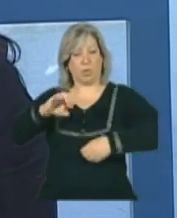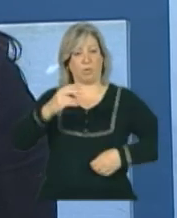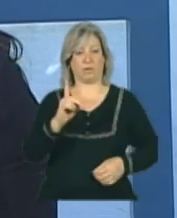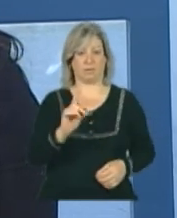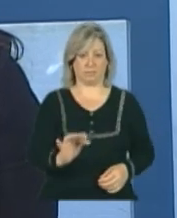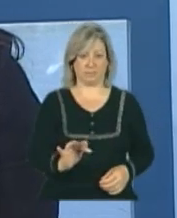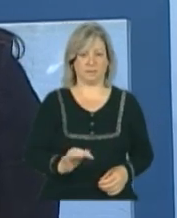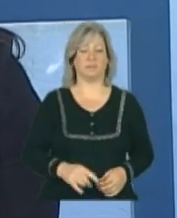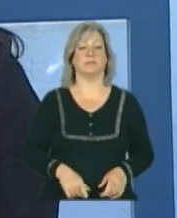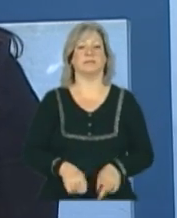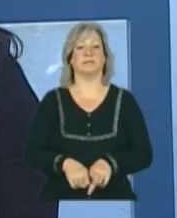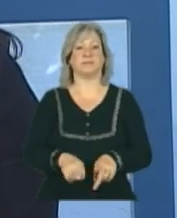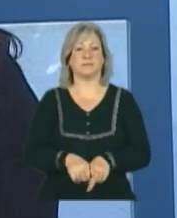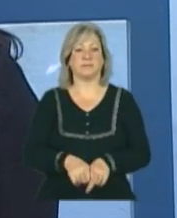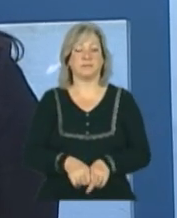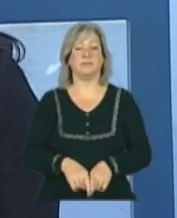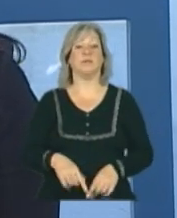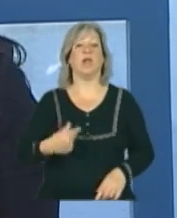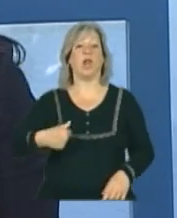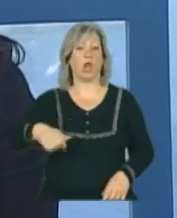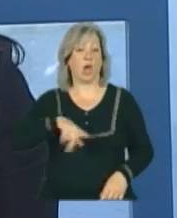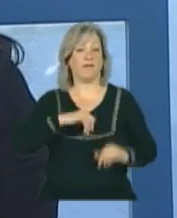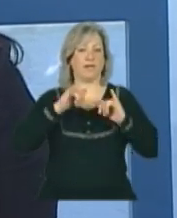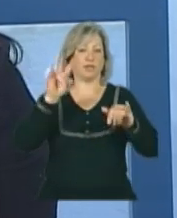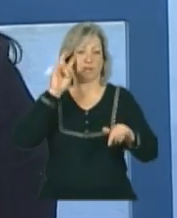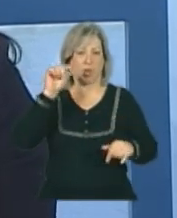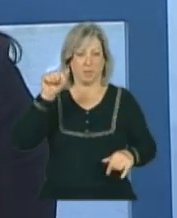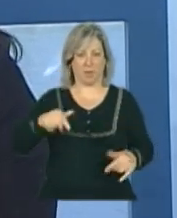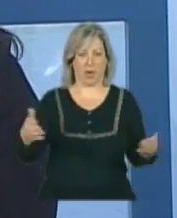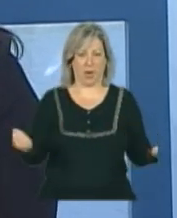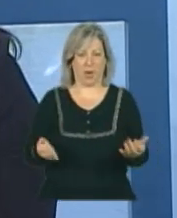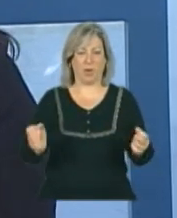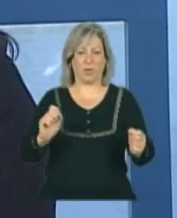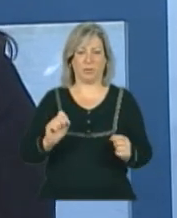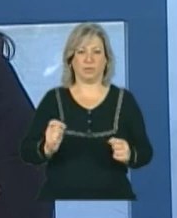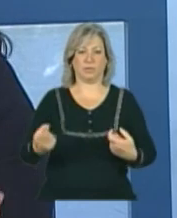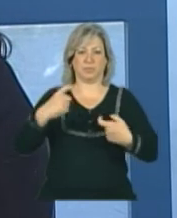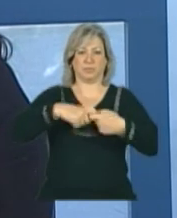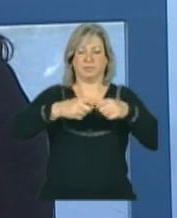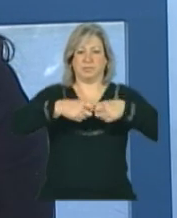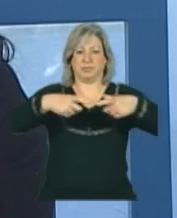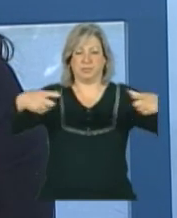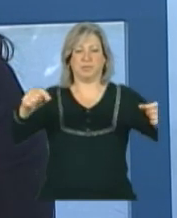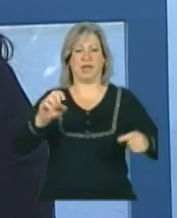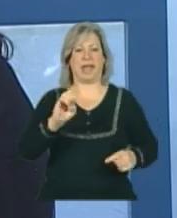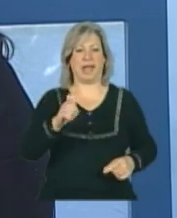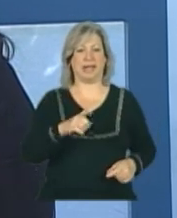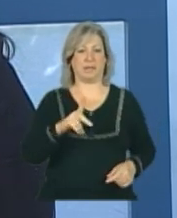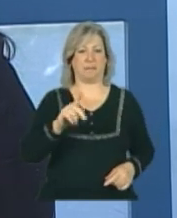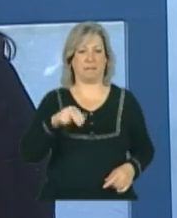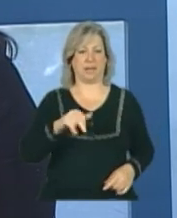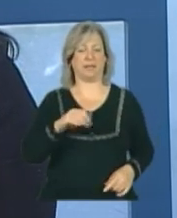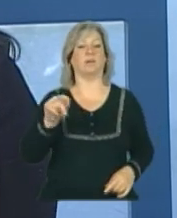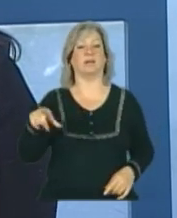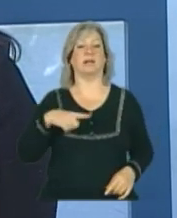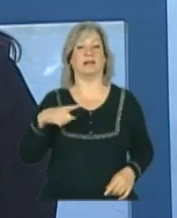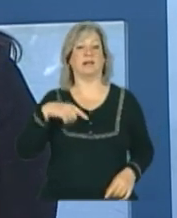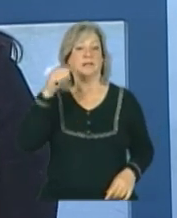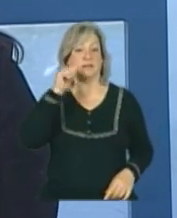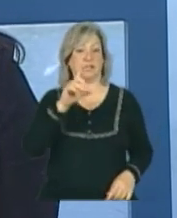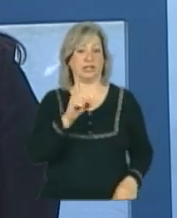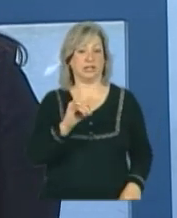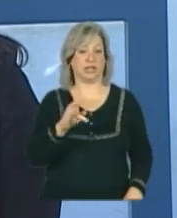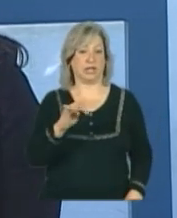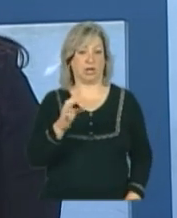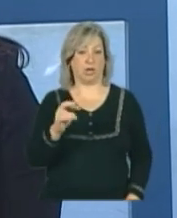Federal. Bom, para a gente falar sobre essa expansão, estão conosco hoje a diretora do Departamento de Proteção Social